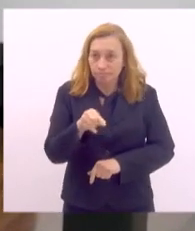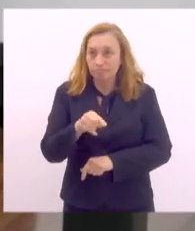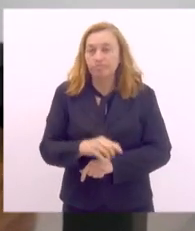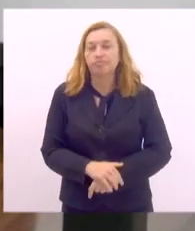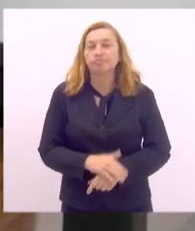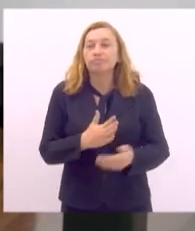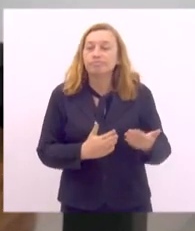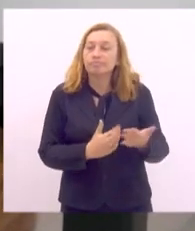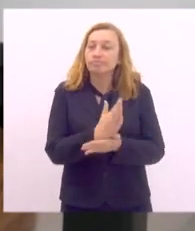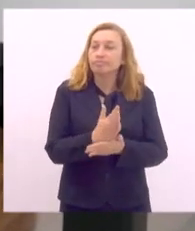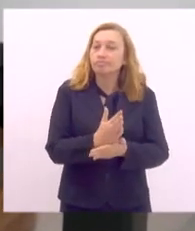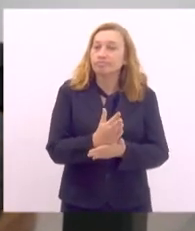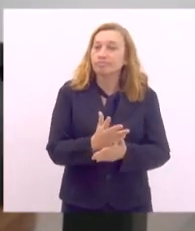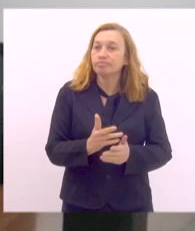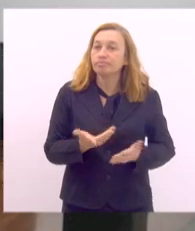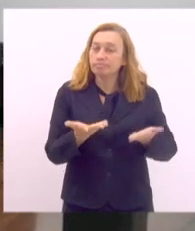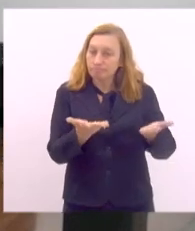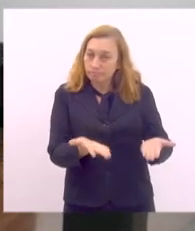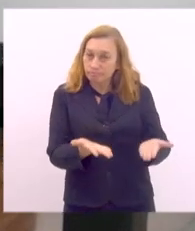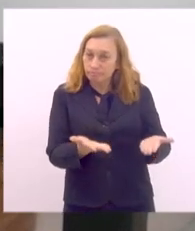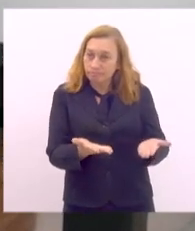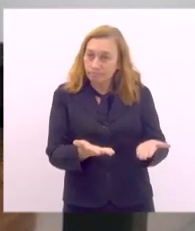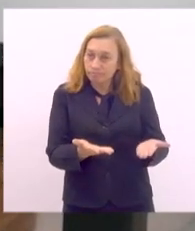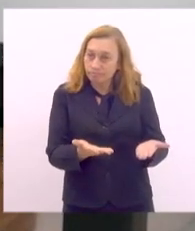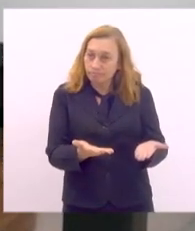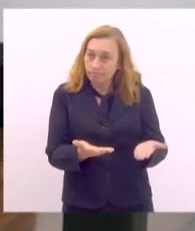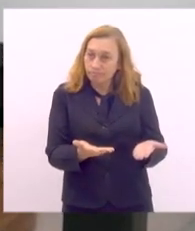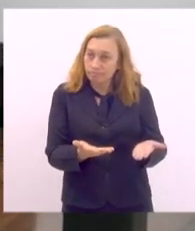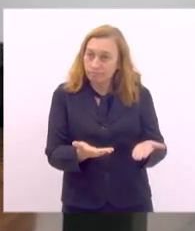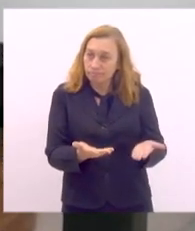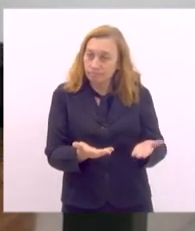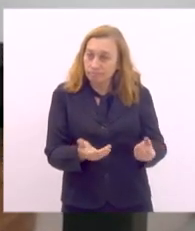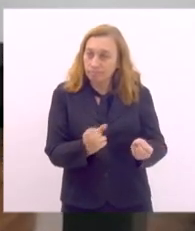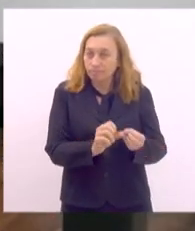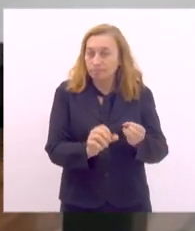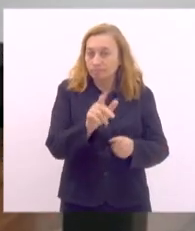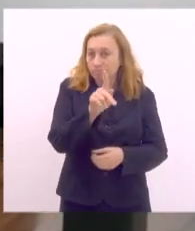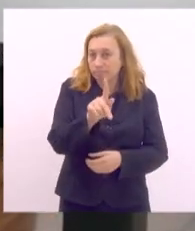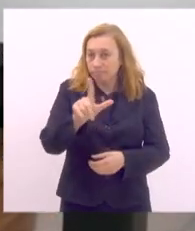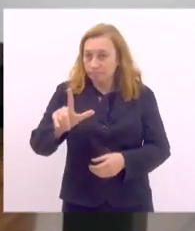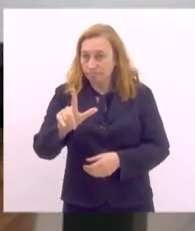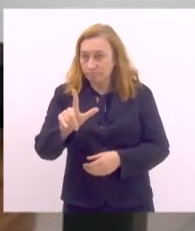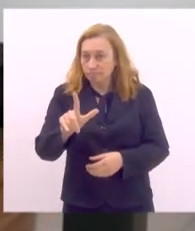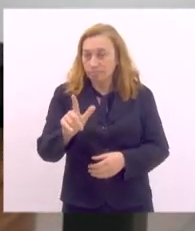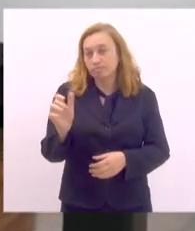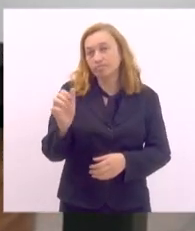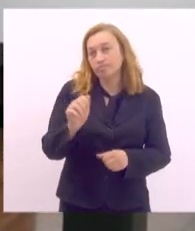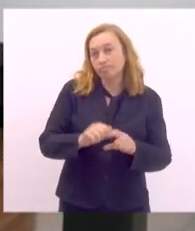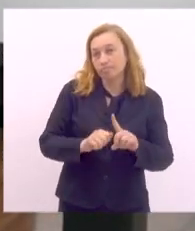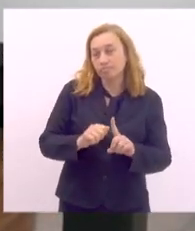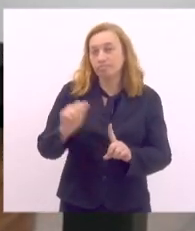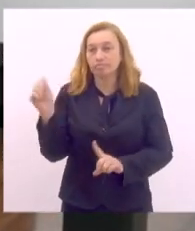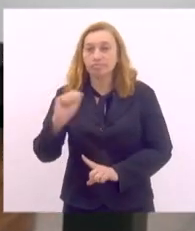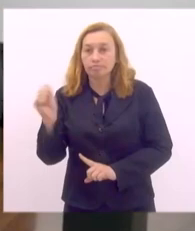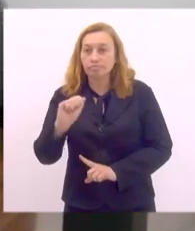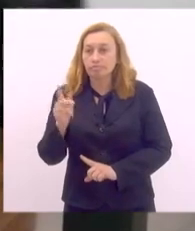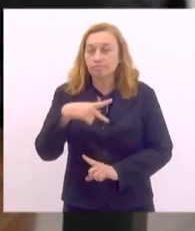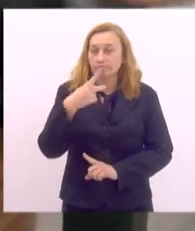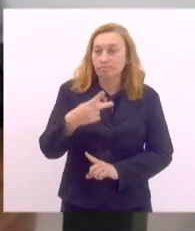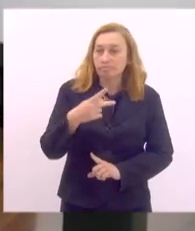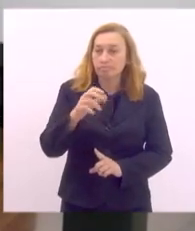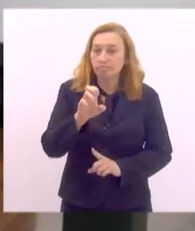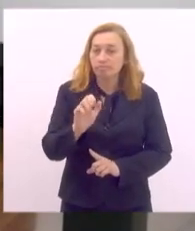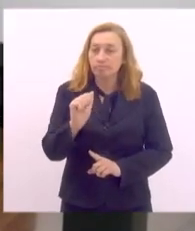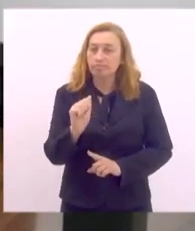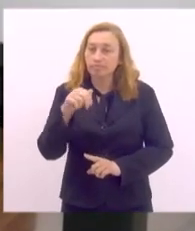gente aprova como está e faz um PL em agosto, dizendo, olha, o anexo afinal